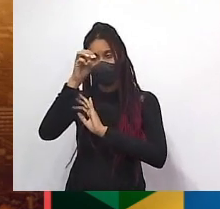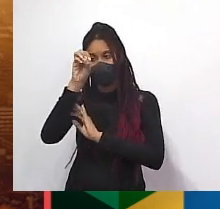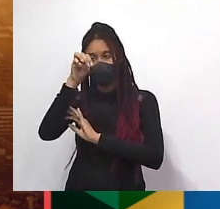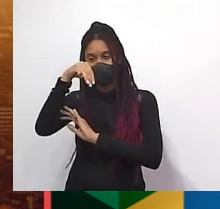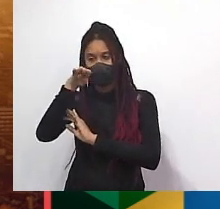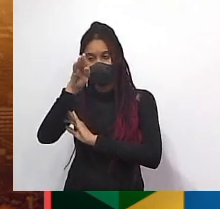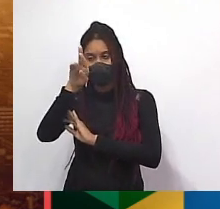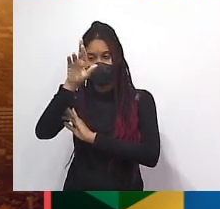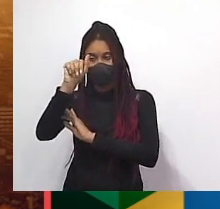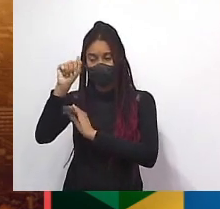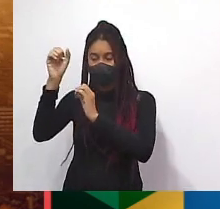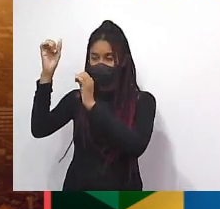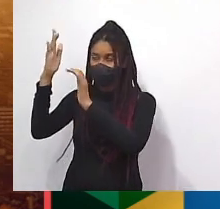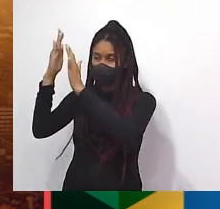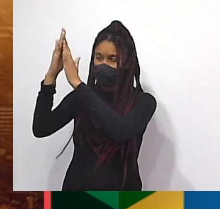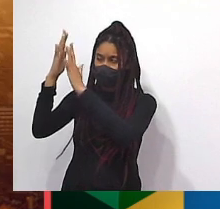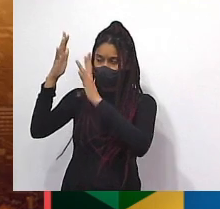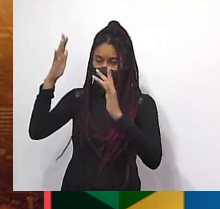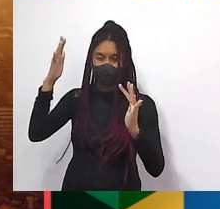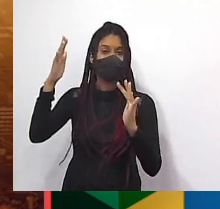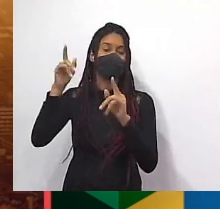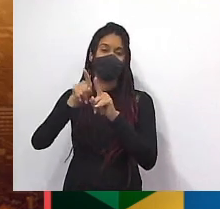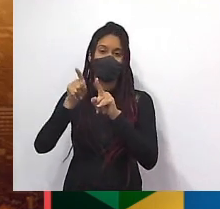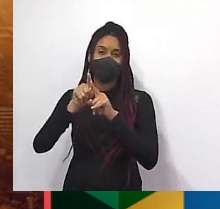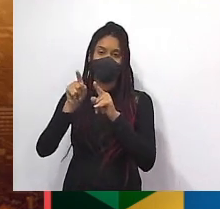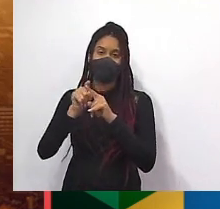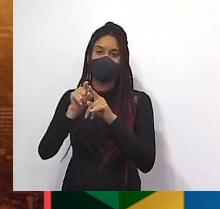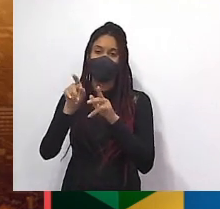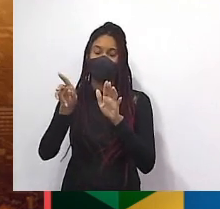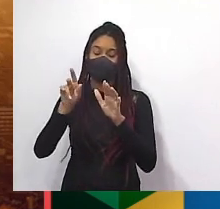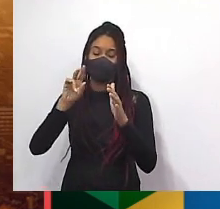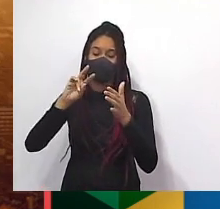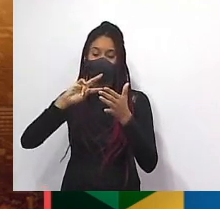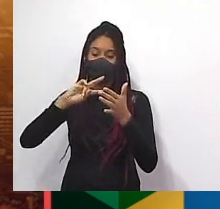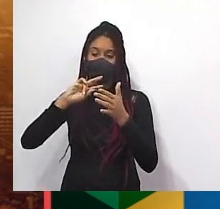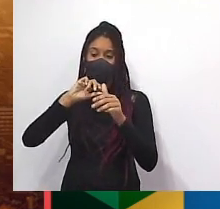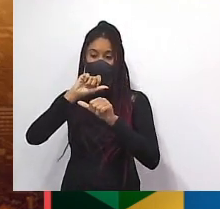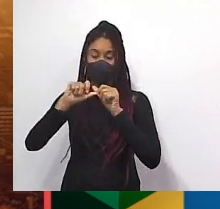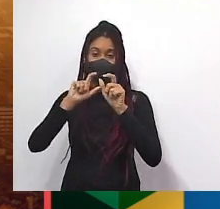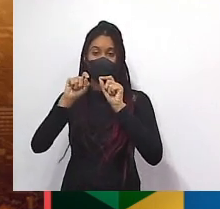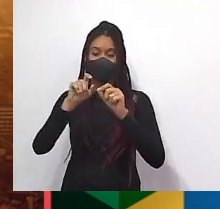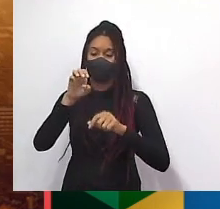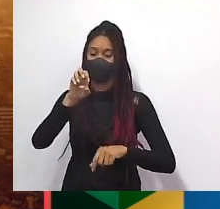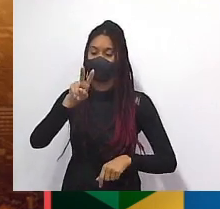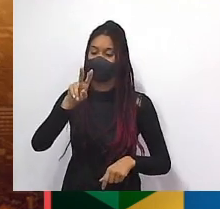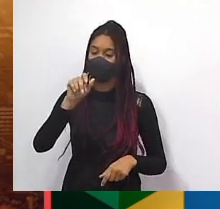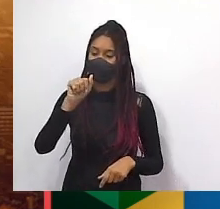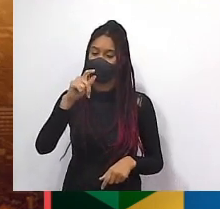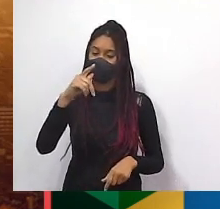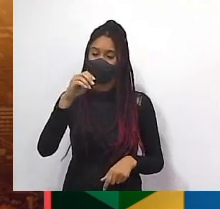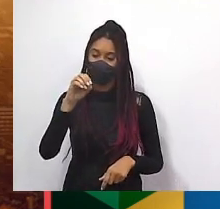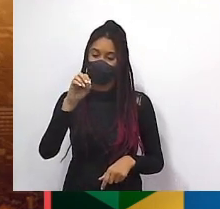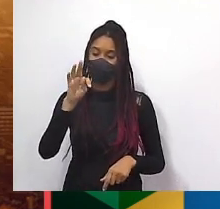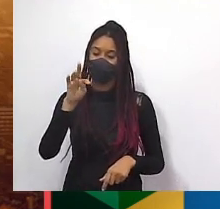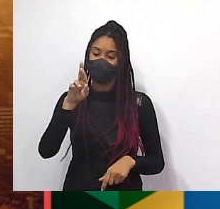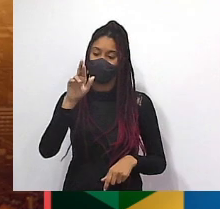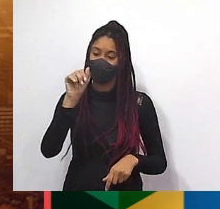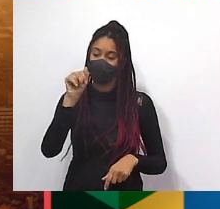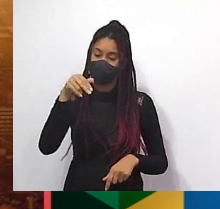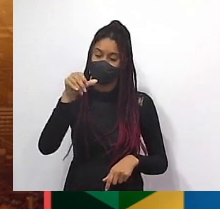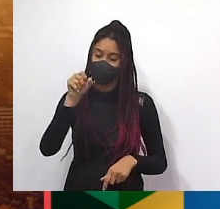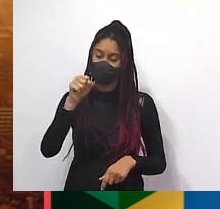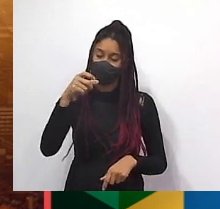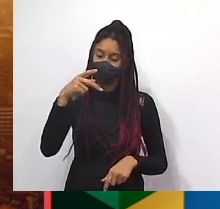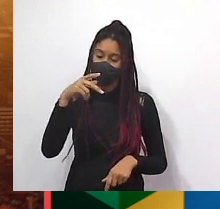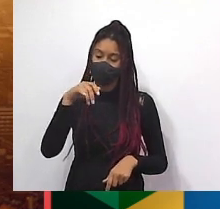evapotranspiração. Júlio, o que danado é efeito de evapotranspiração? É justamente o efeito que as plantas, quando recebem calor do sol, elas